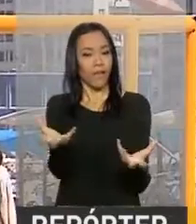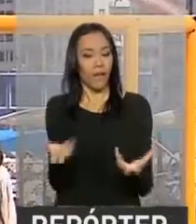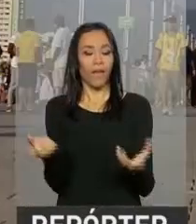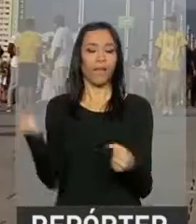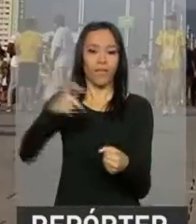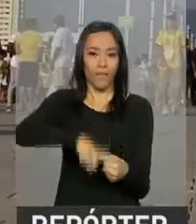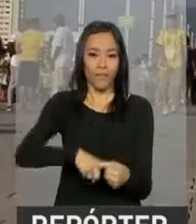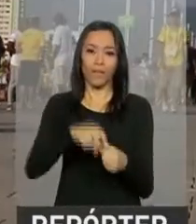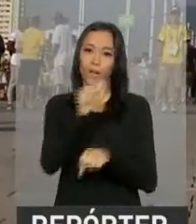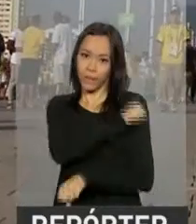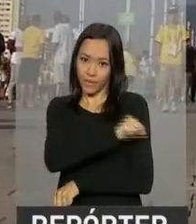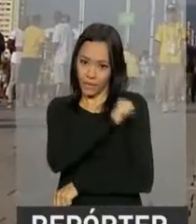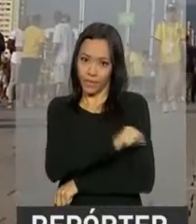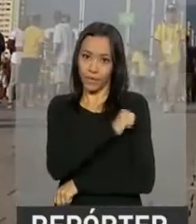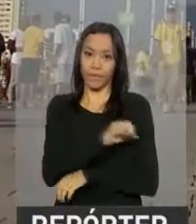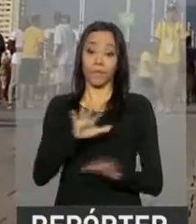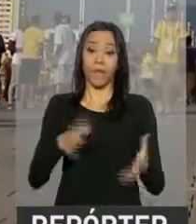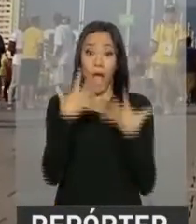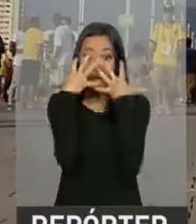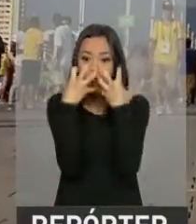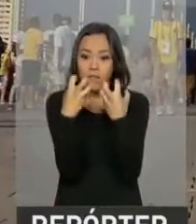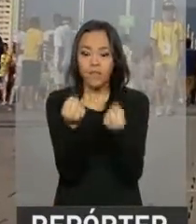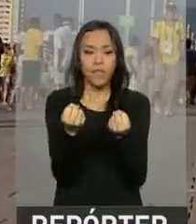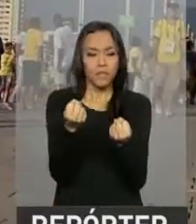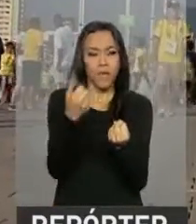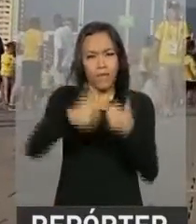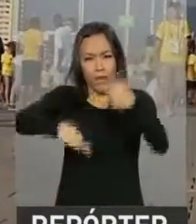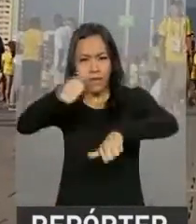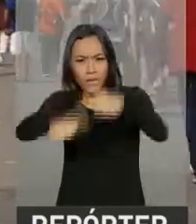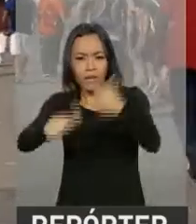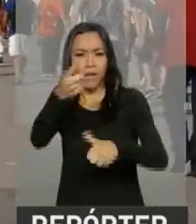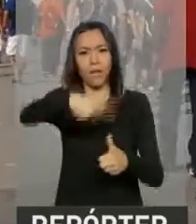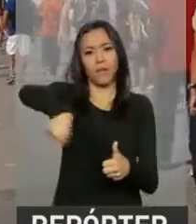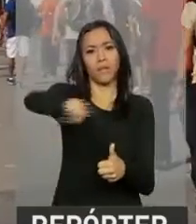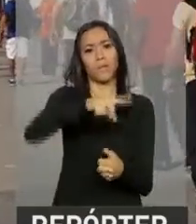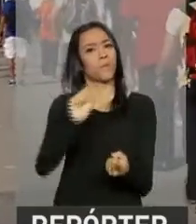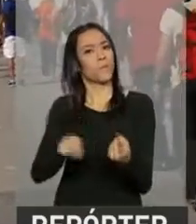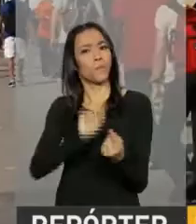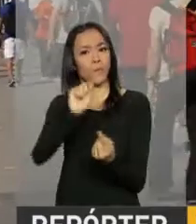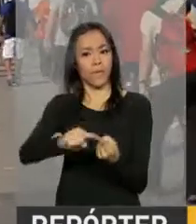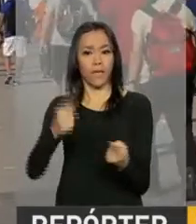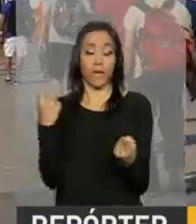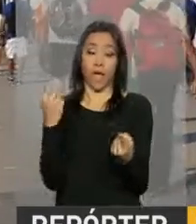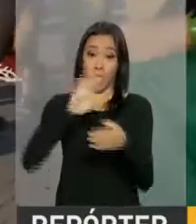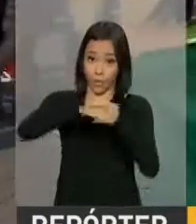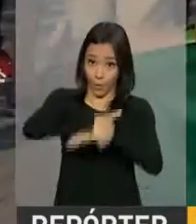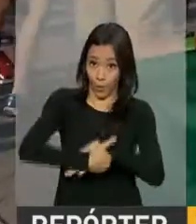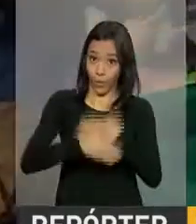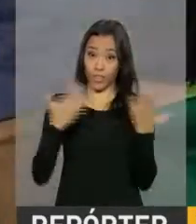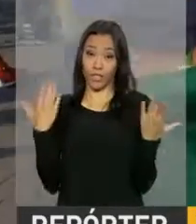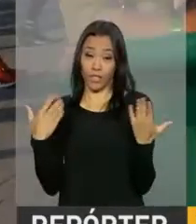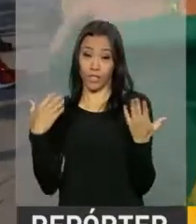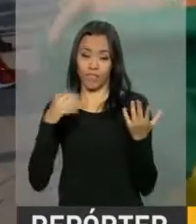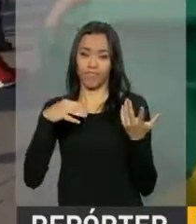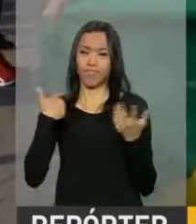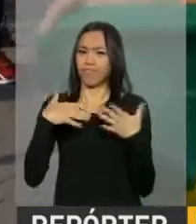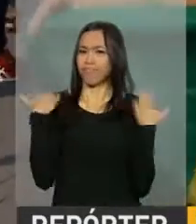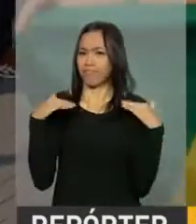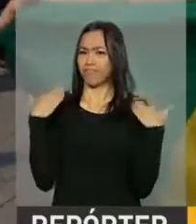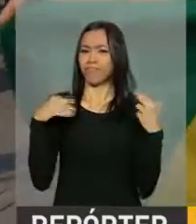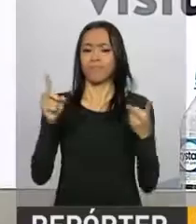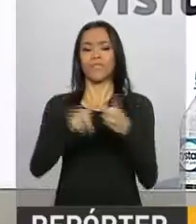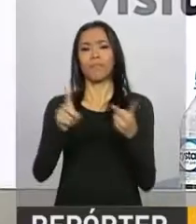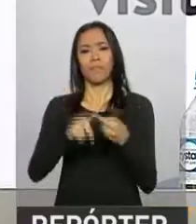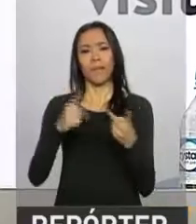de janeiro entre os atrativos mais bem avaliados pelos turistas está a diversão noturna e à hospitalidade do